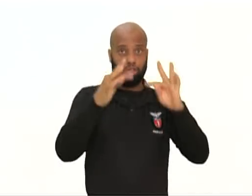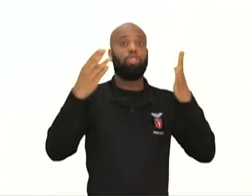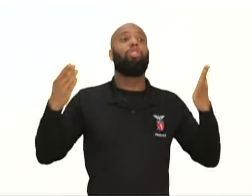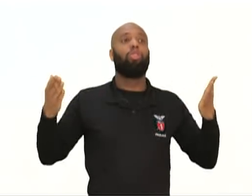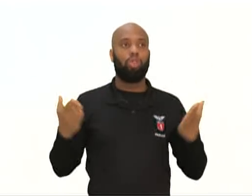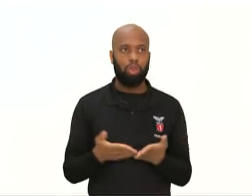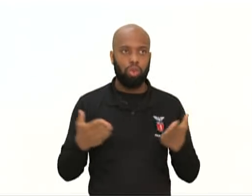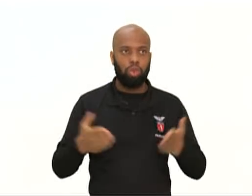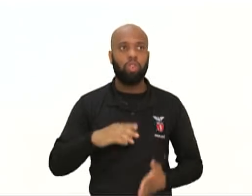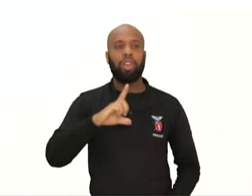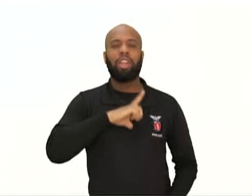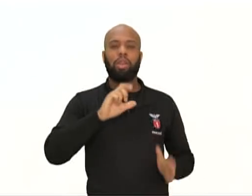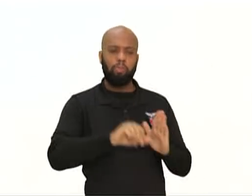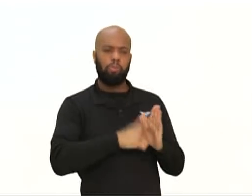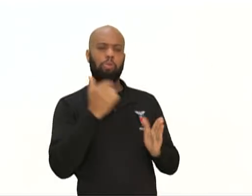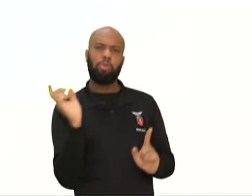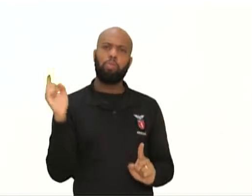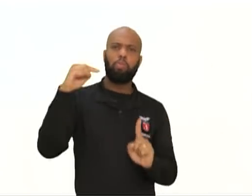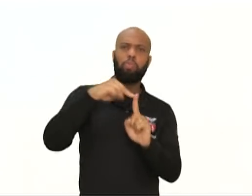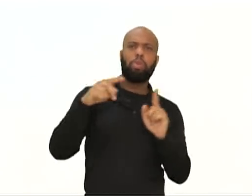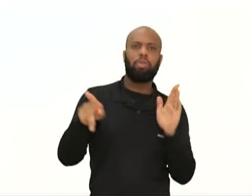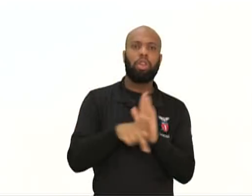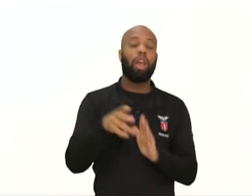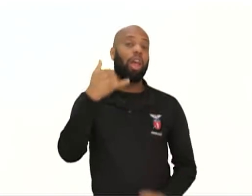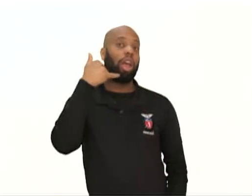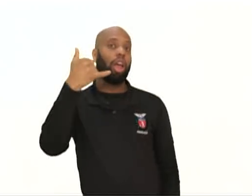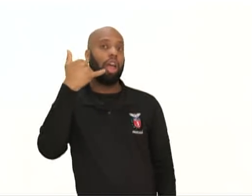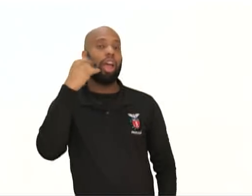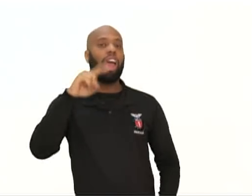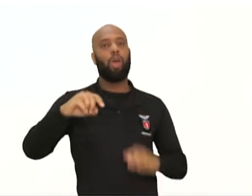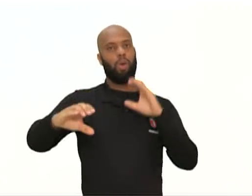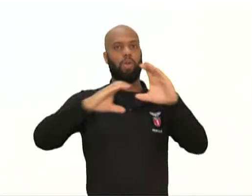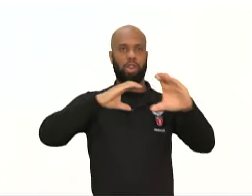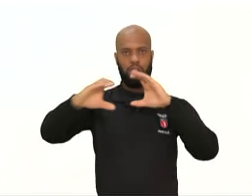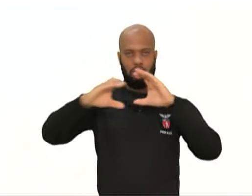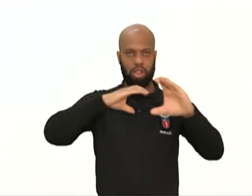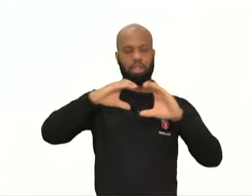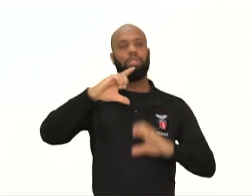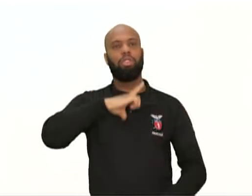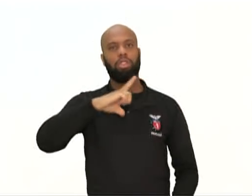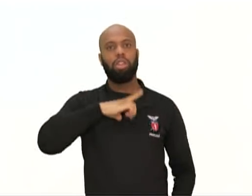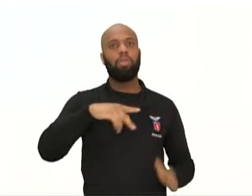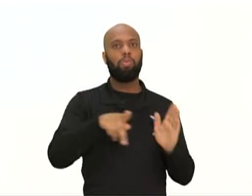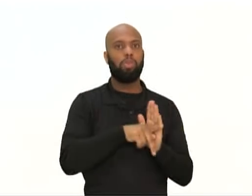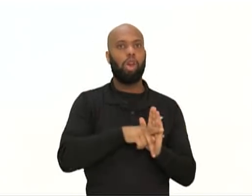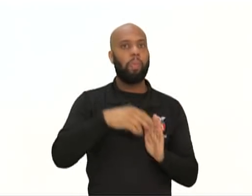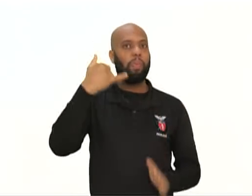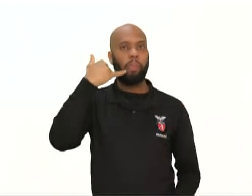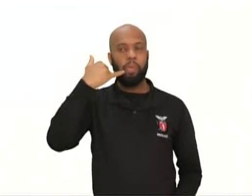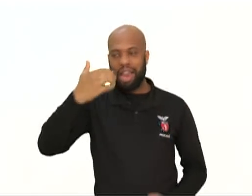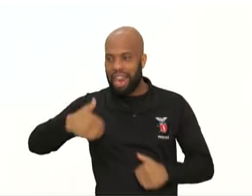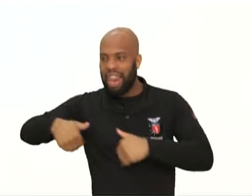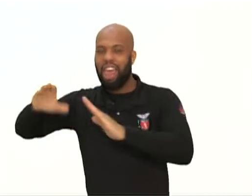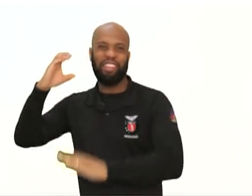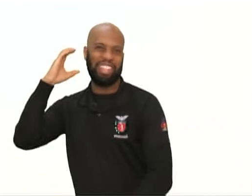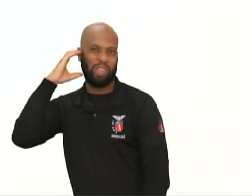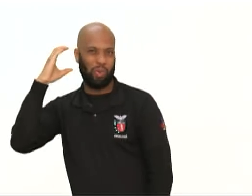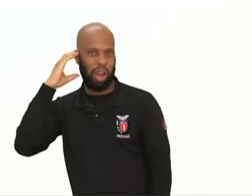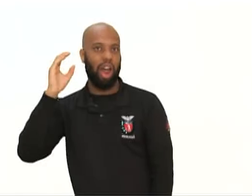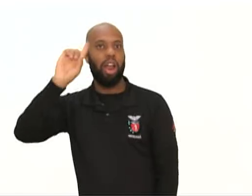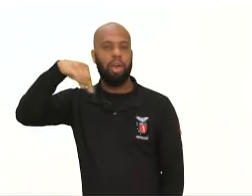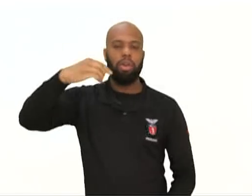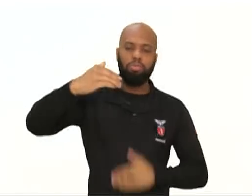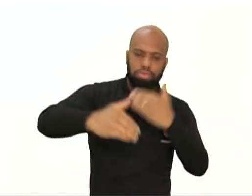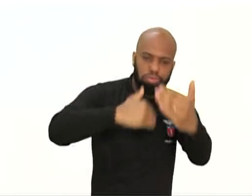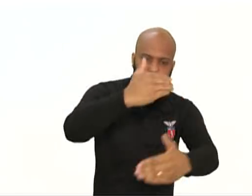atual. O primeiro intuito da telefonia foi comunicar com mobilidade. O tempo passou